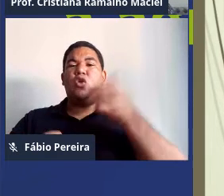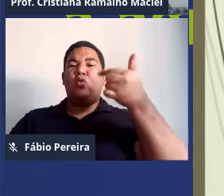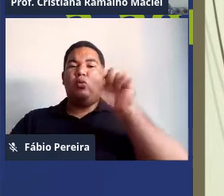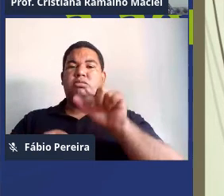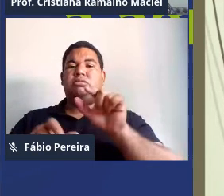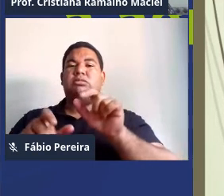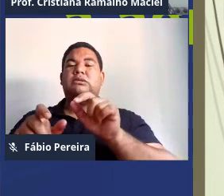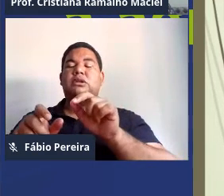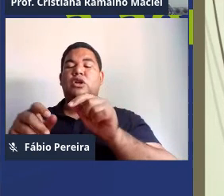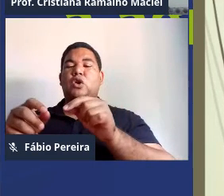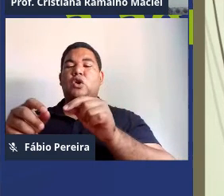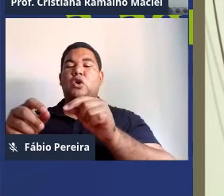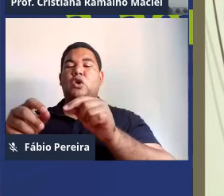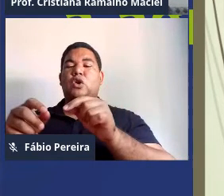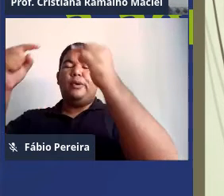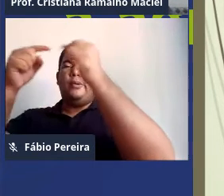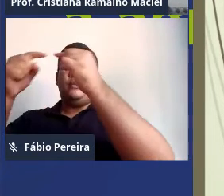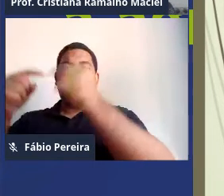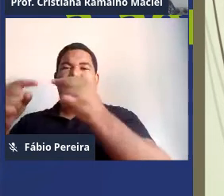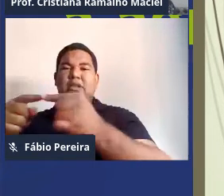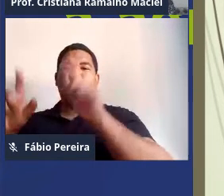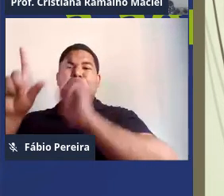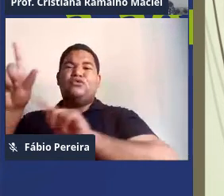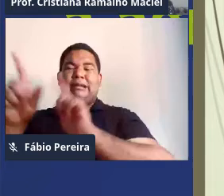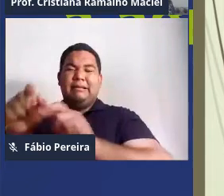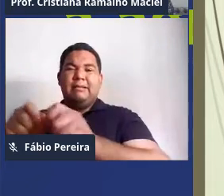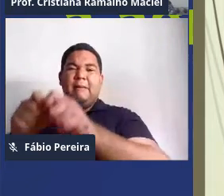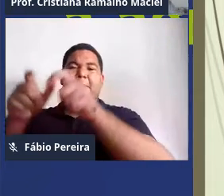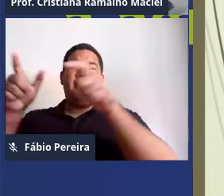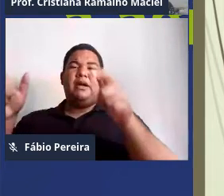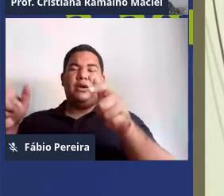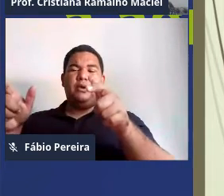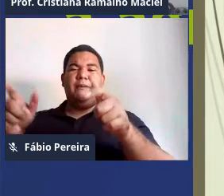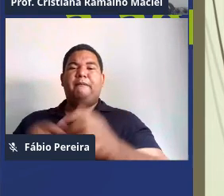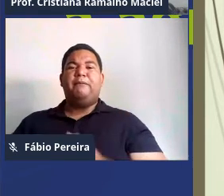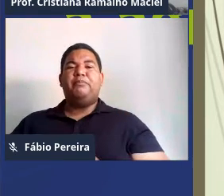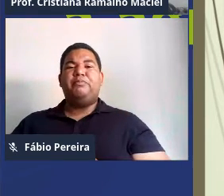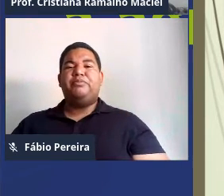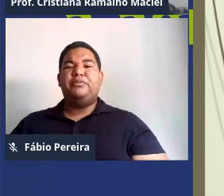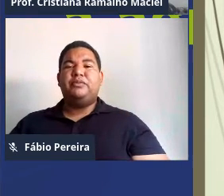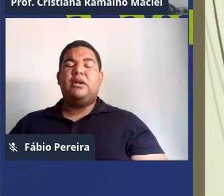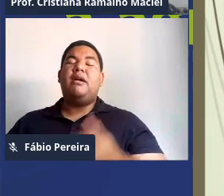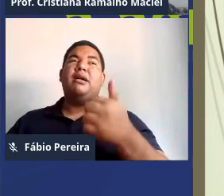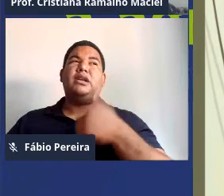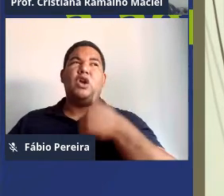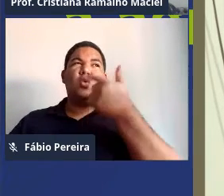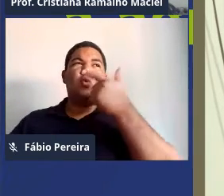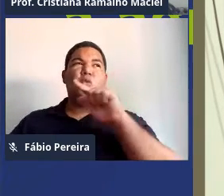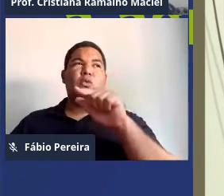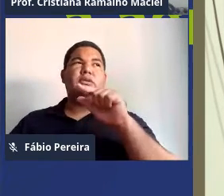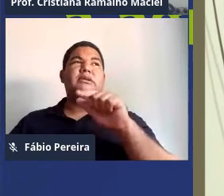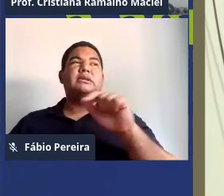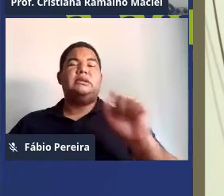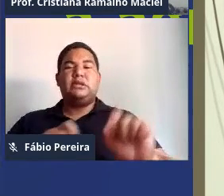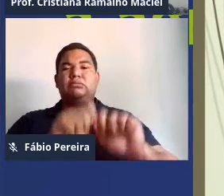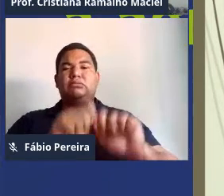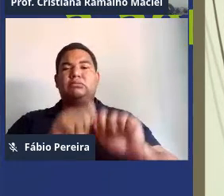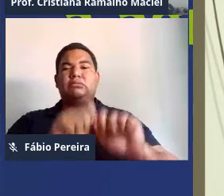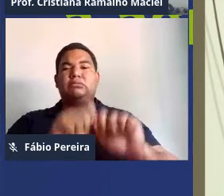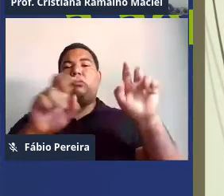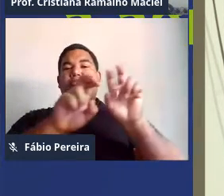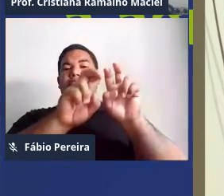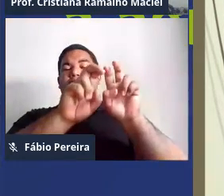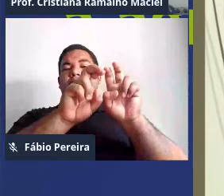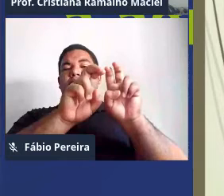sequência de letras maiores, o arquivo muitas vezes menor, aí agora eu consigo abrir no Word, e eu preciso